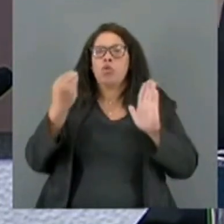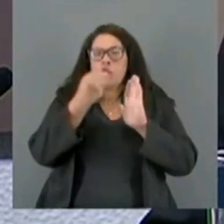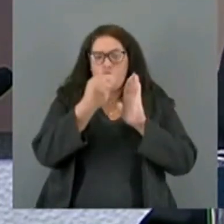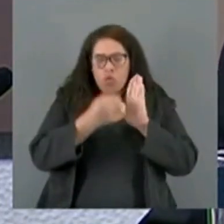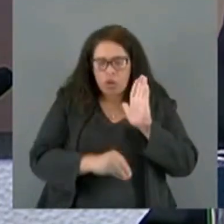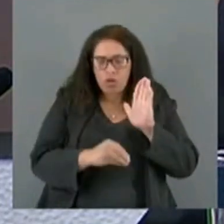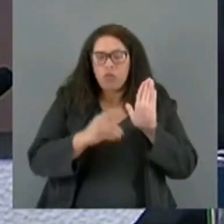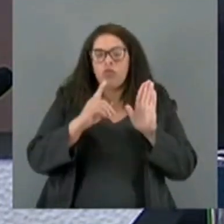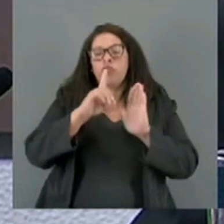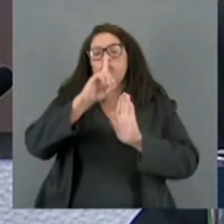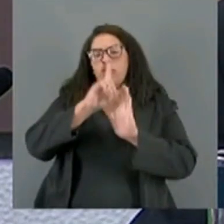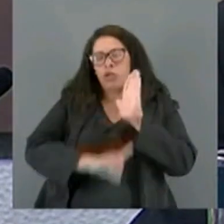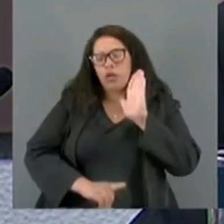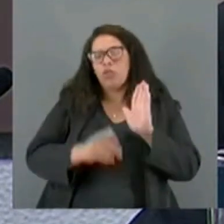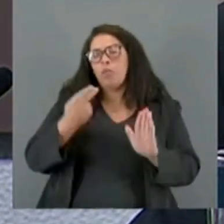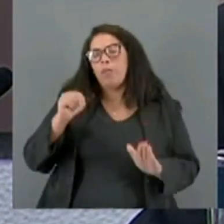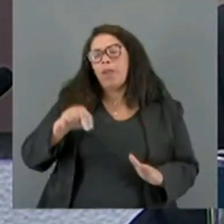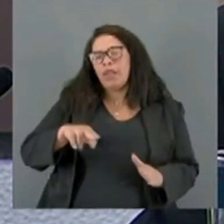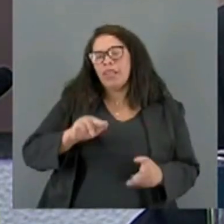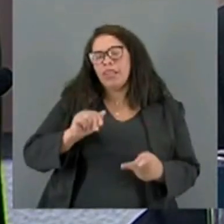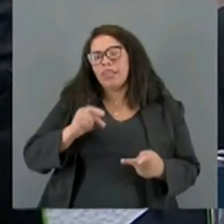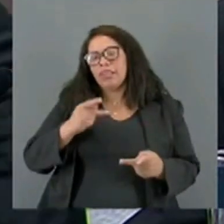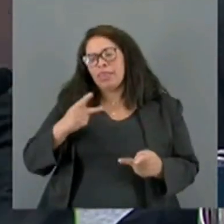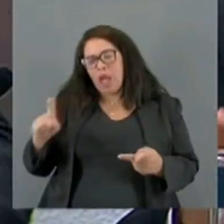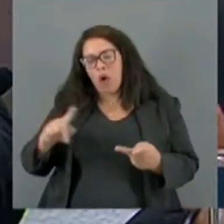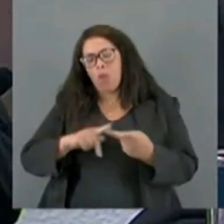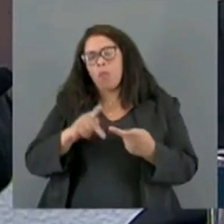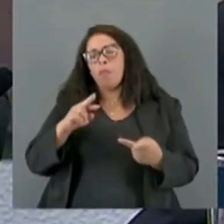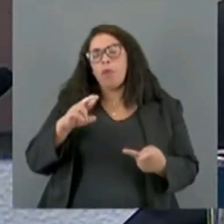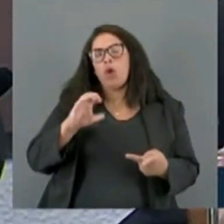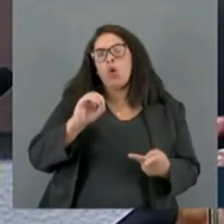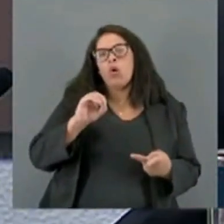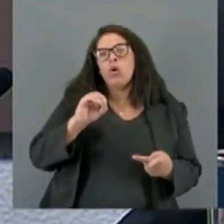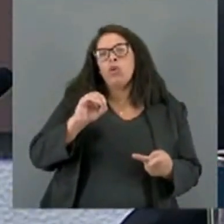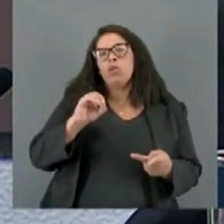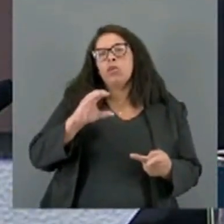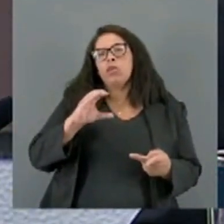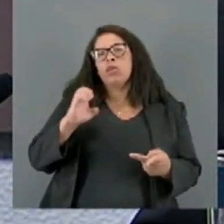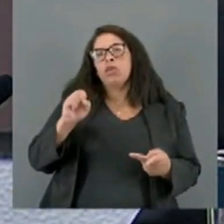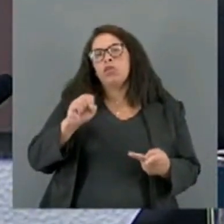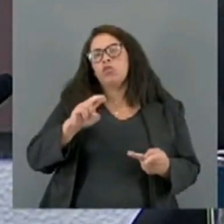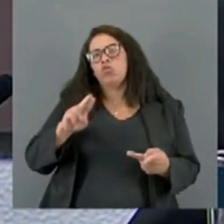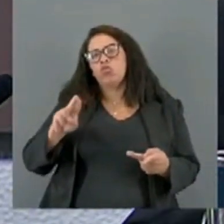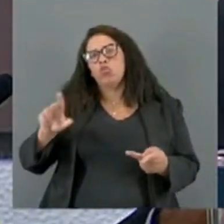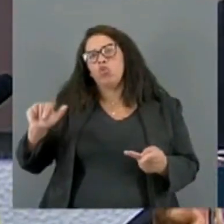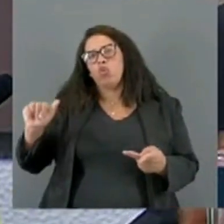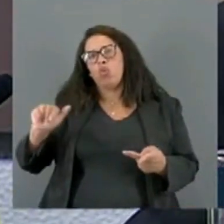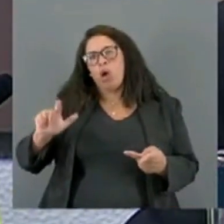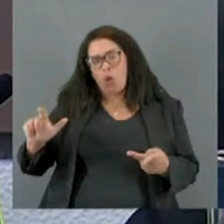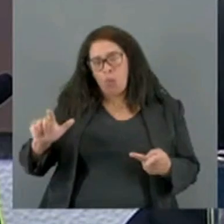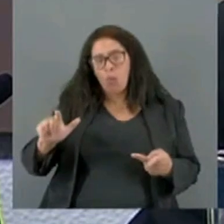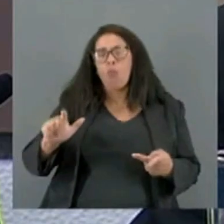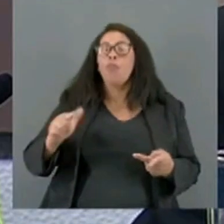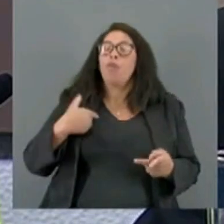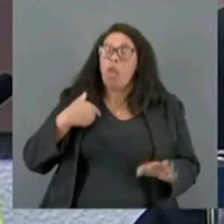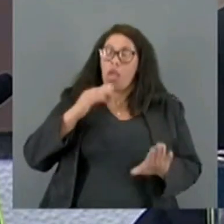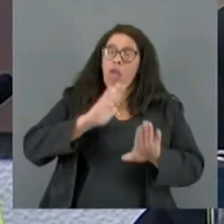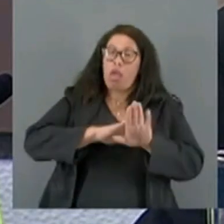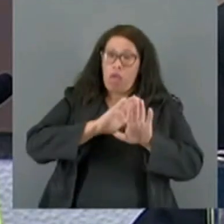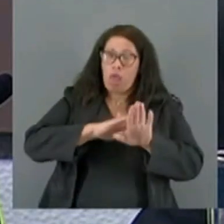direito penal, o direito processual penal, e de maneira que lá está também a segurança pública. Ao meu